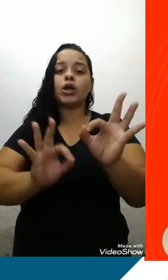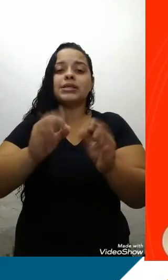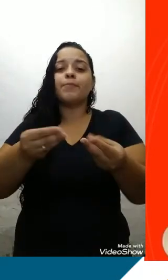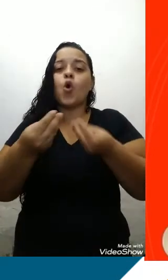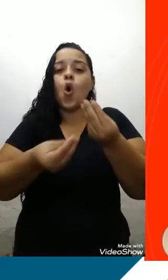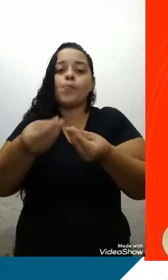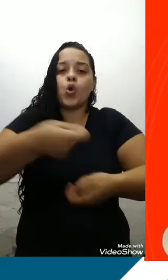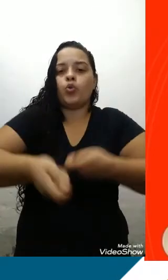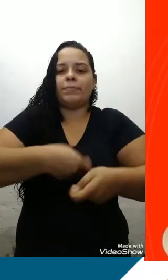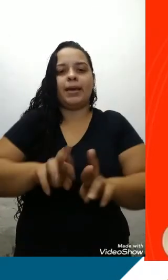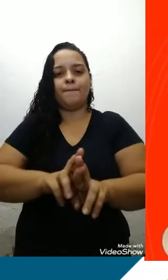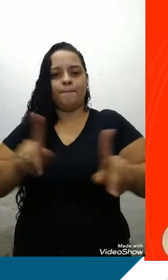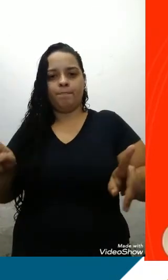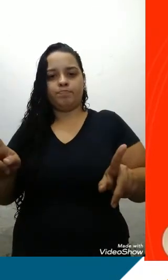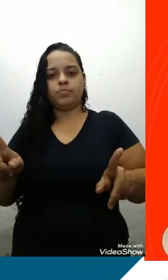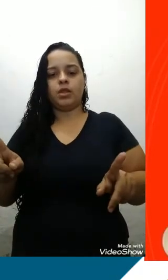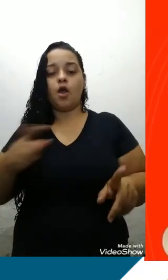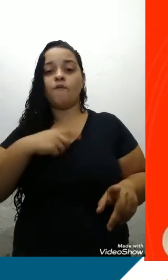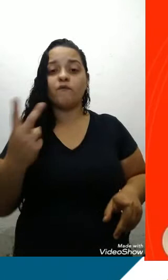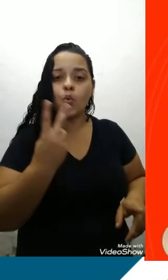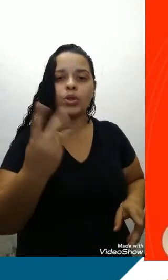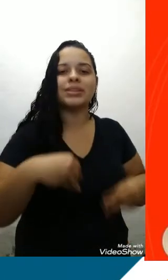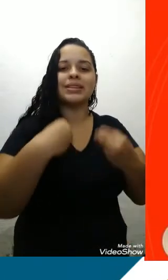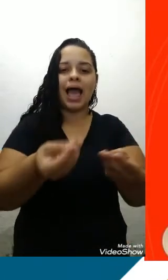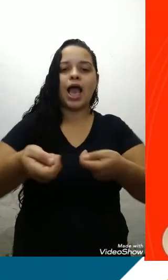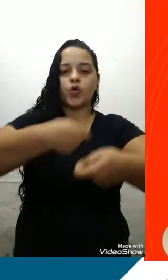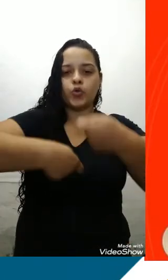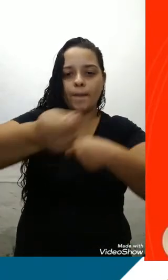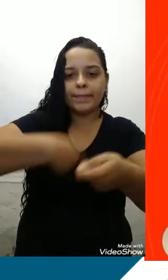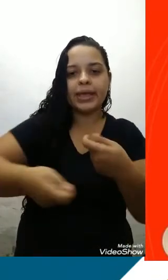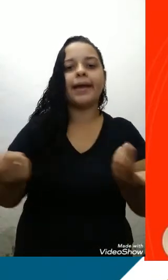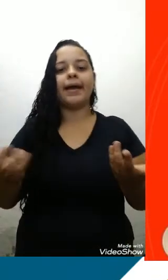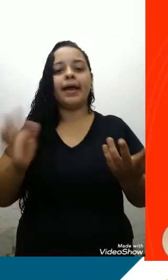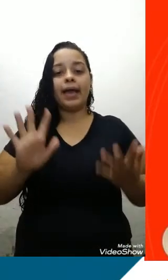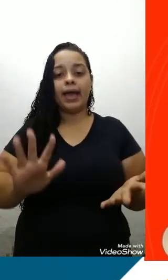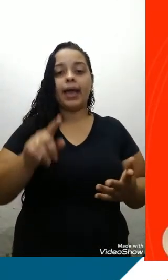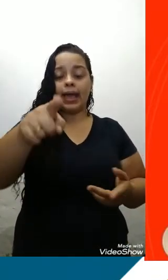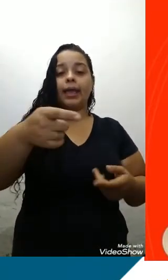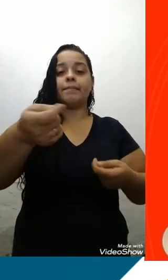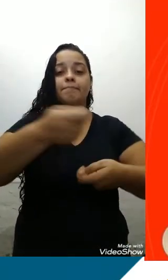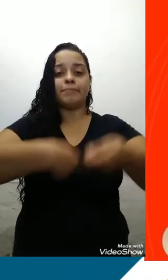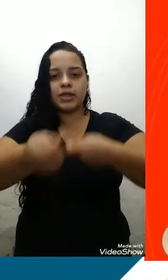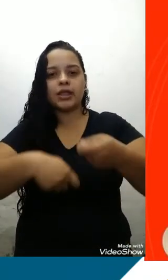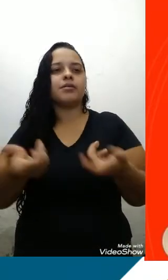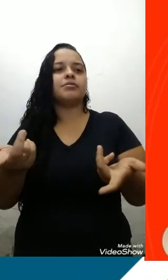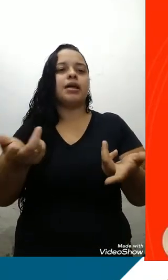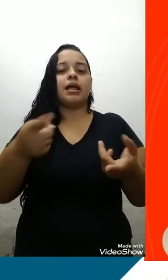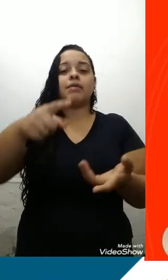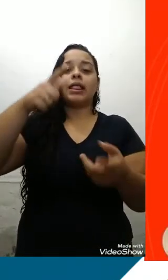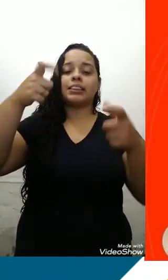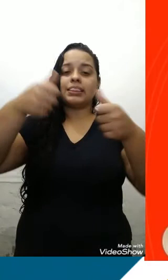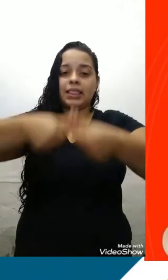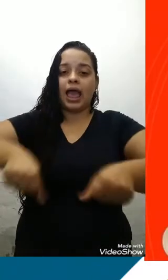da economia, né? Eu vou valorizar o comércio, né, o mercado, e esse mercado e esse comércio estão